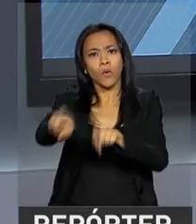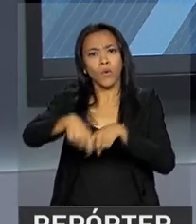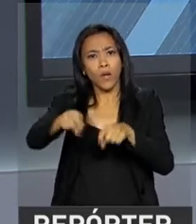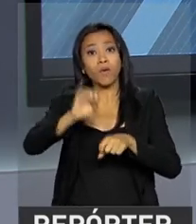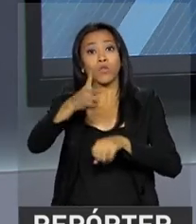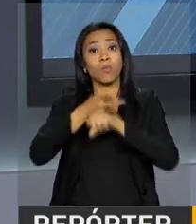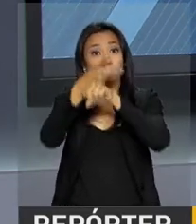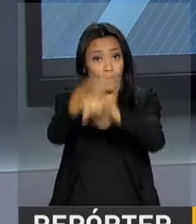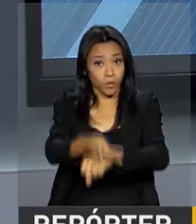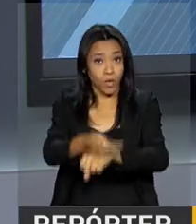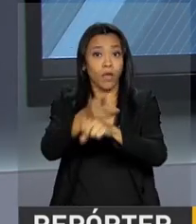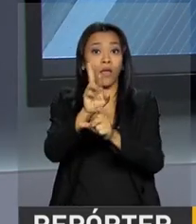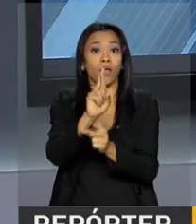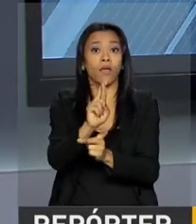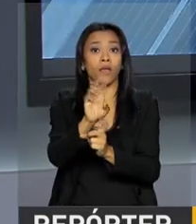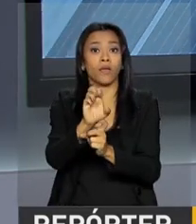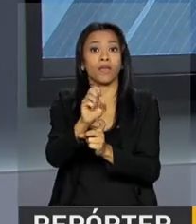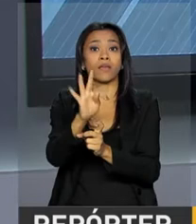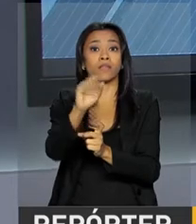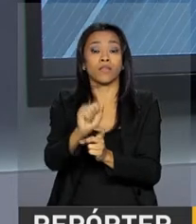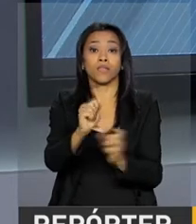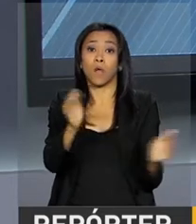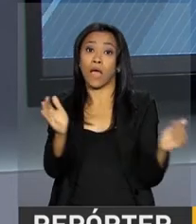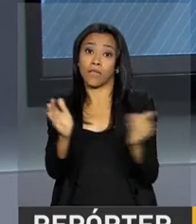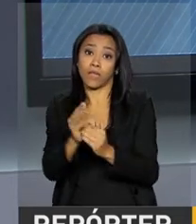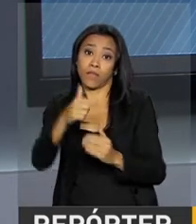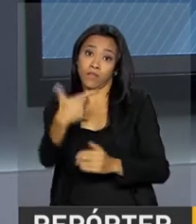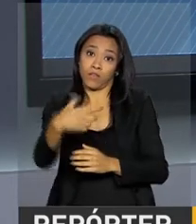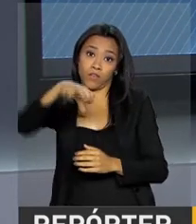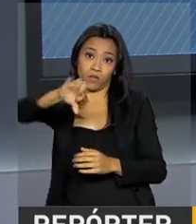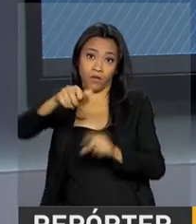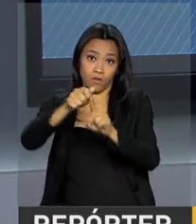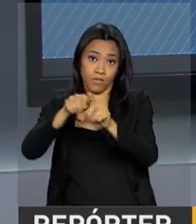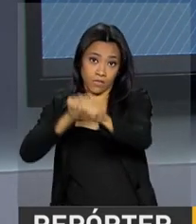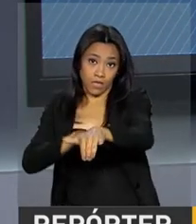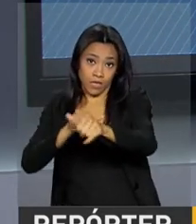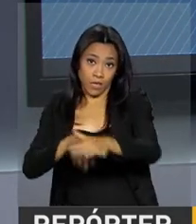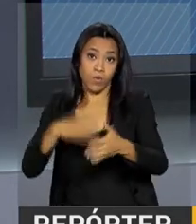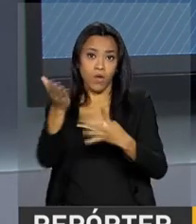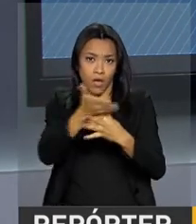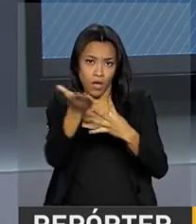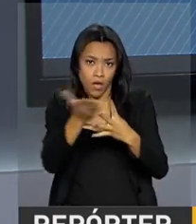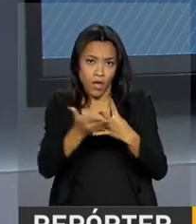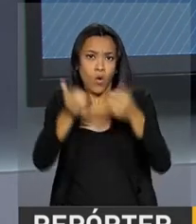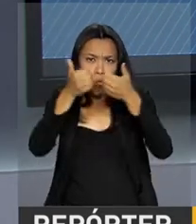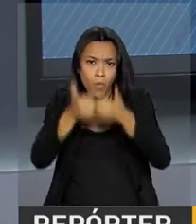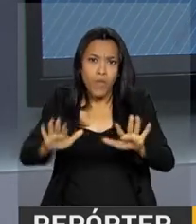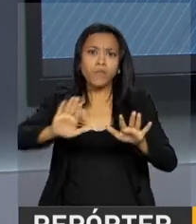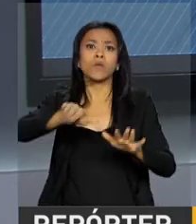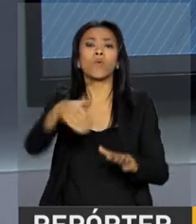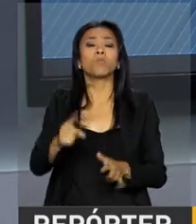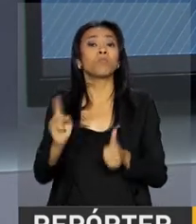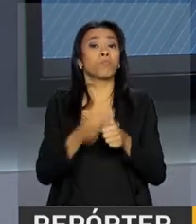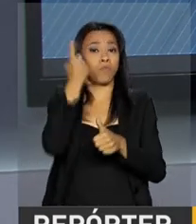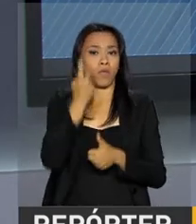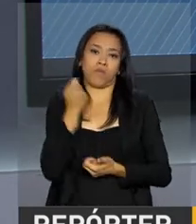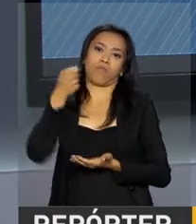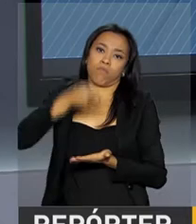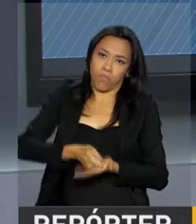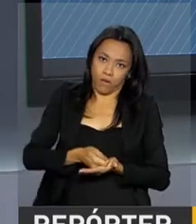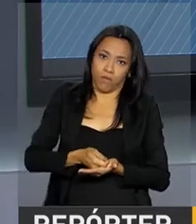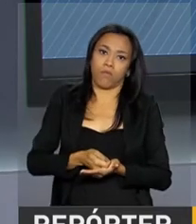receita federal o prazo é 29 de setembro o financiamento só começa a valer após a quitação da primeira